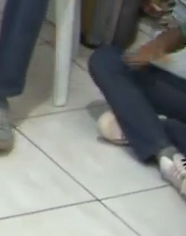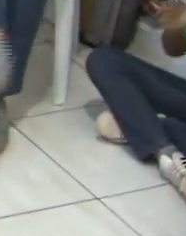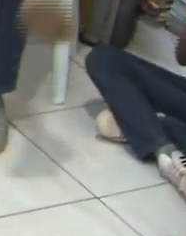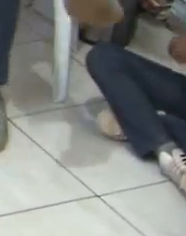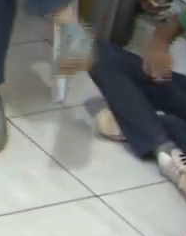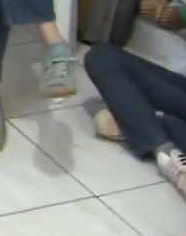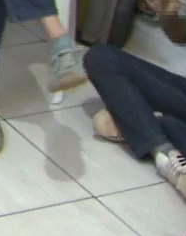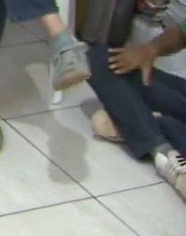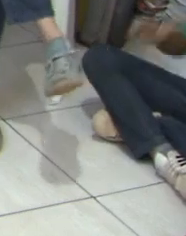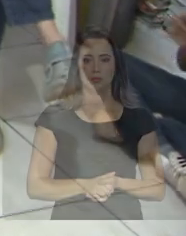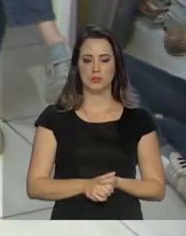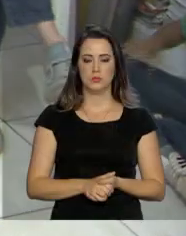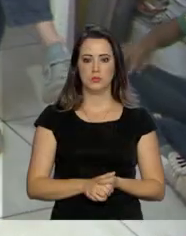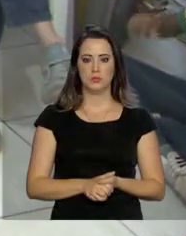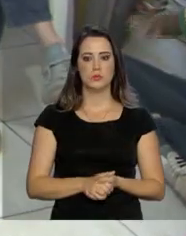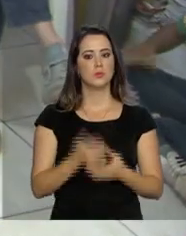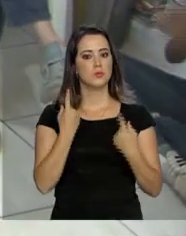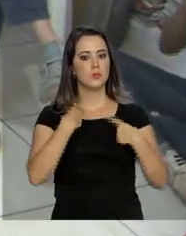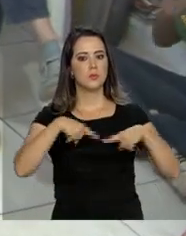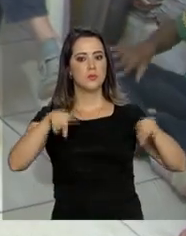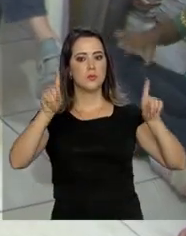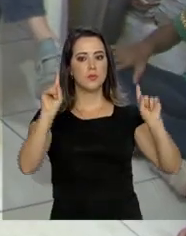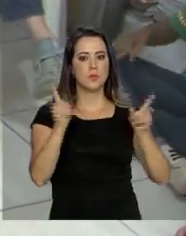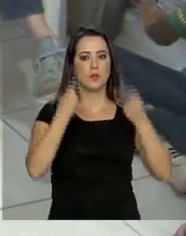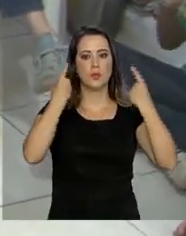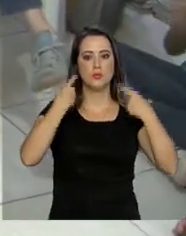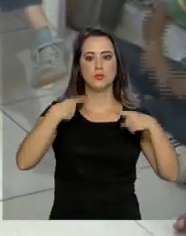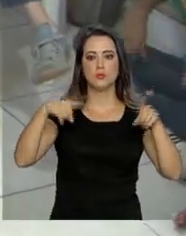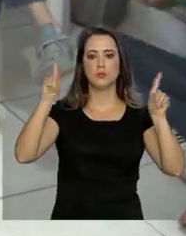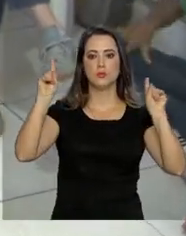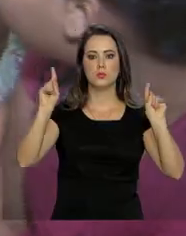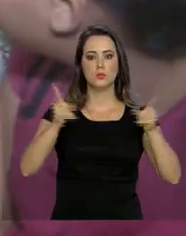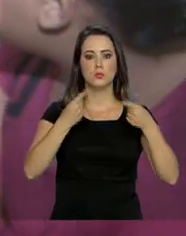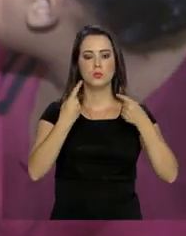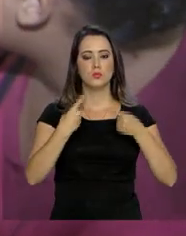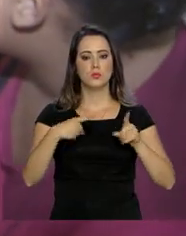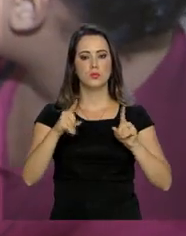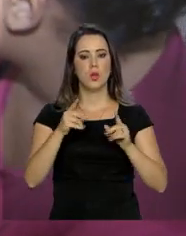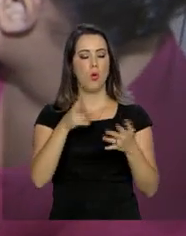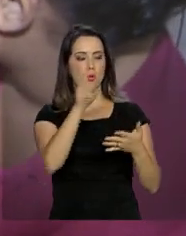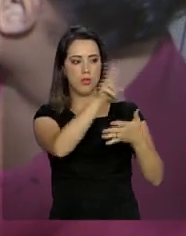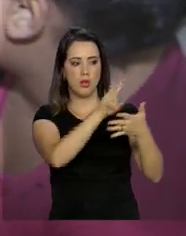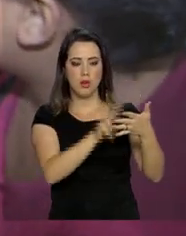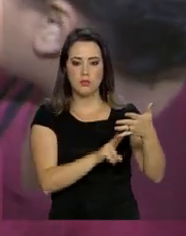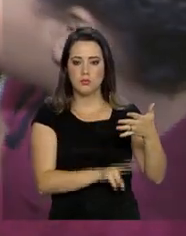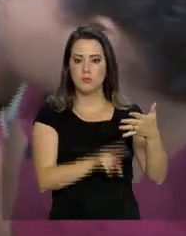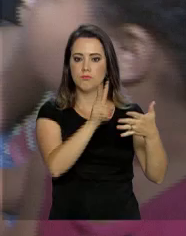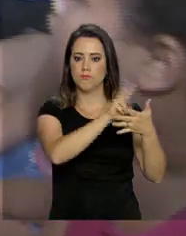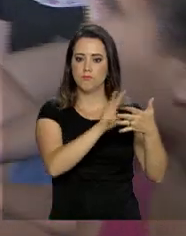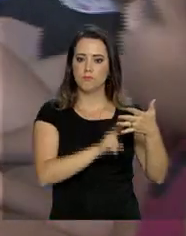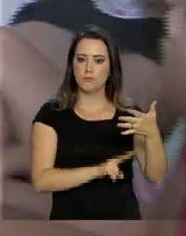seja na música e na cultura